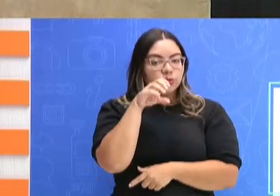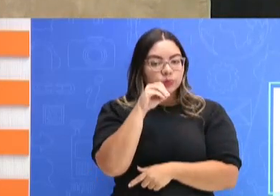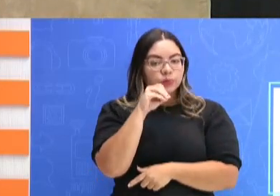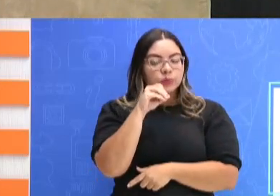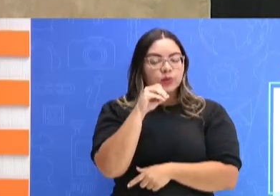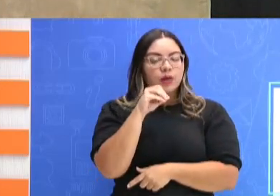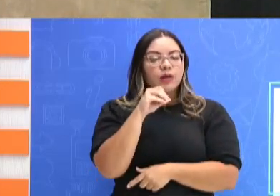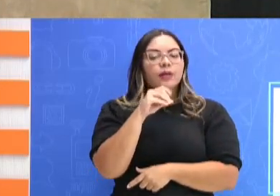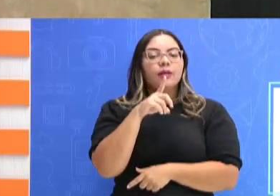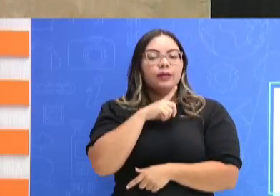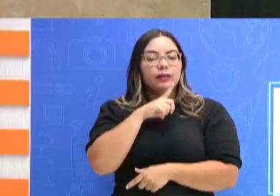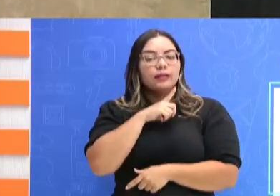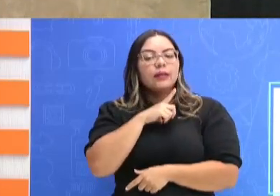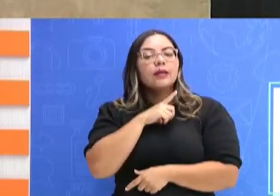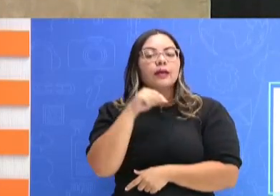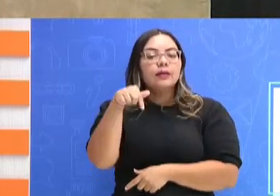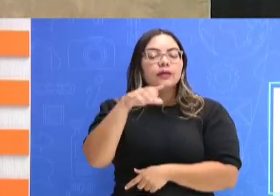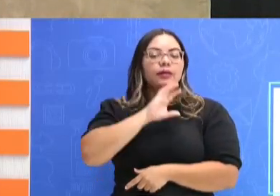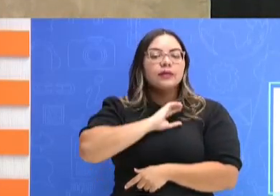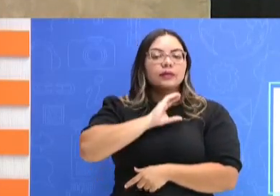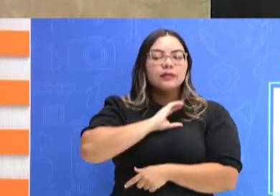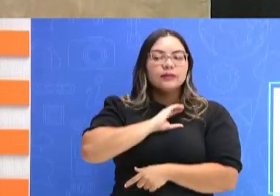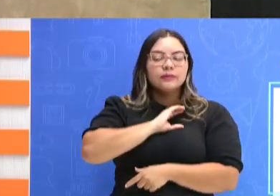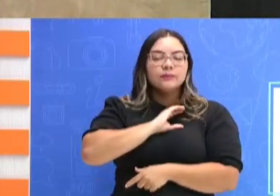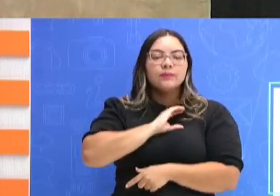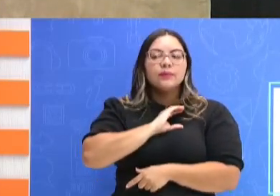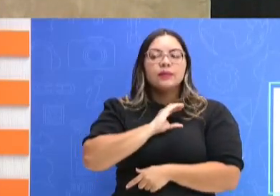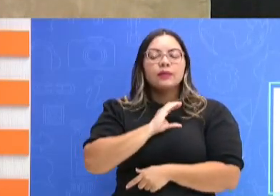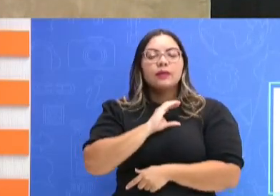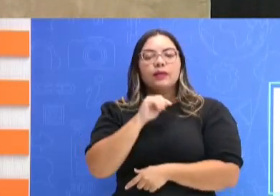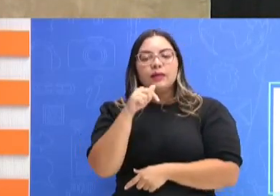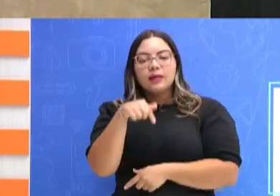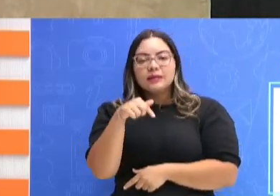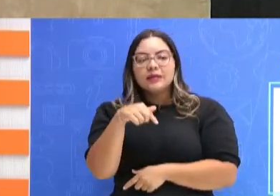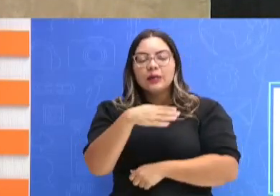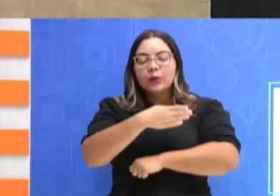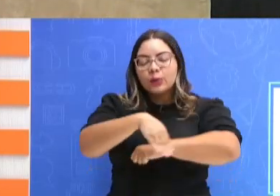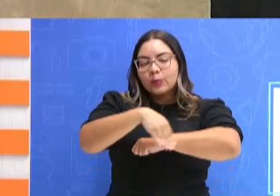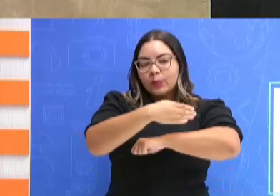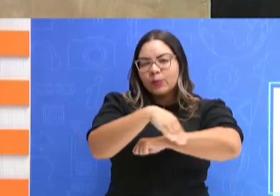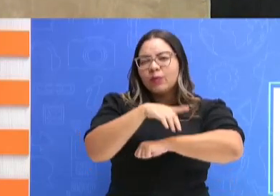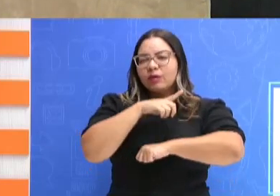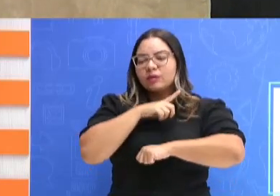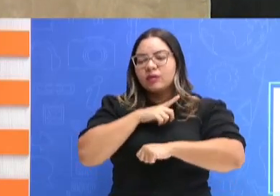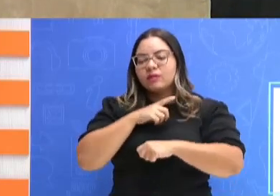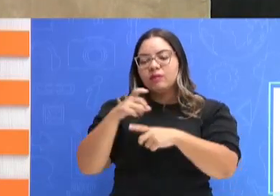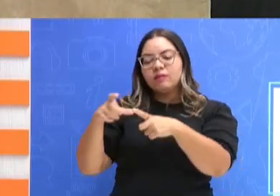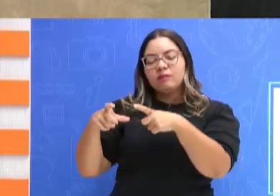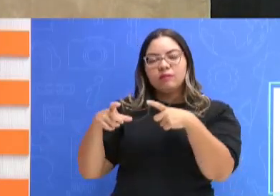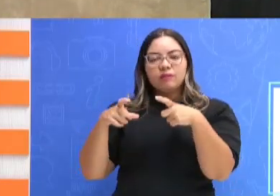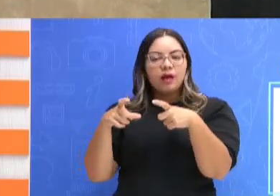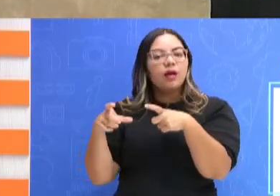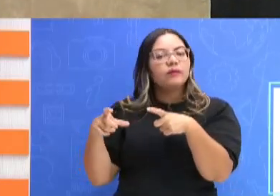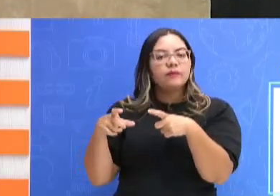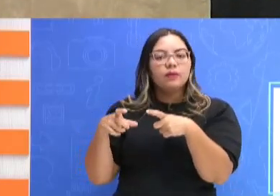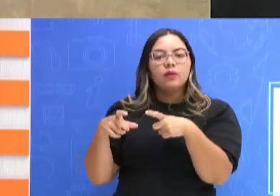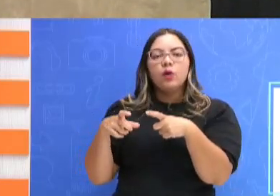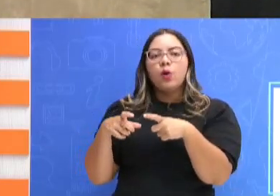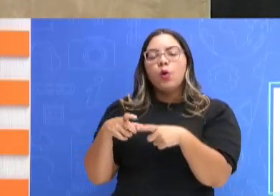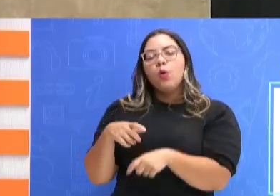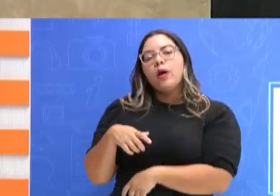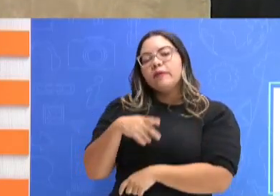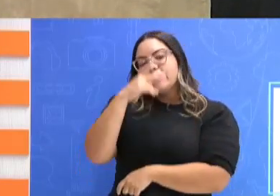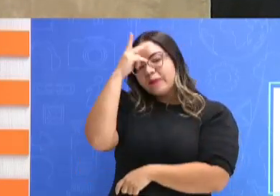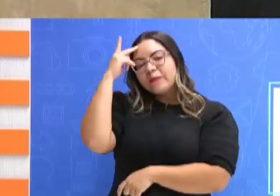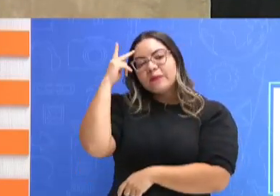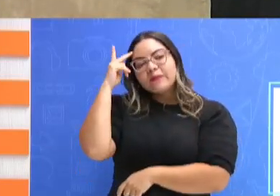cidade tem. E a gente sabe que a maior parte desses lixões de bairro são ocasionados aí por terrenos baldios. Sim. Os donos do terreno que não